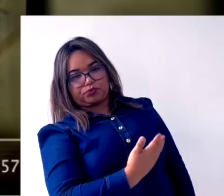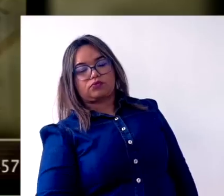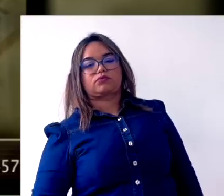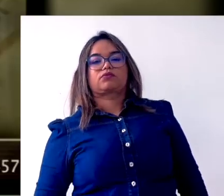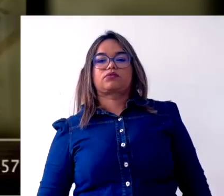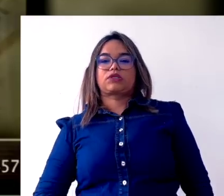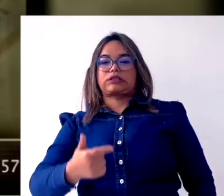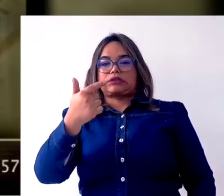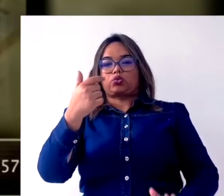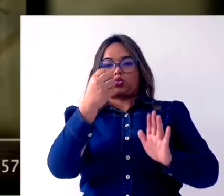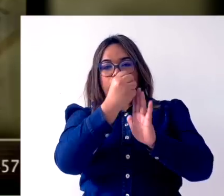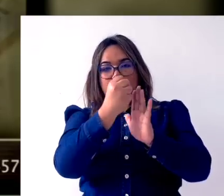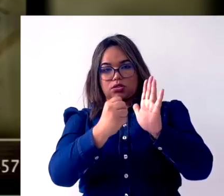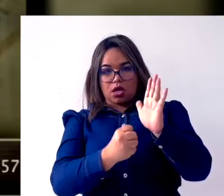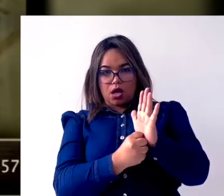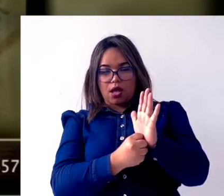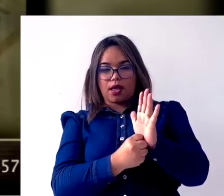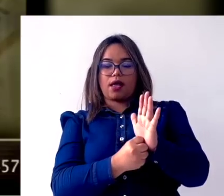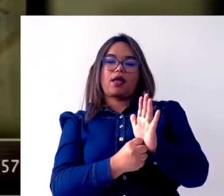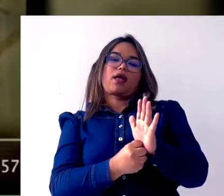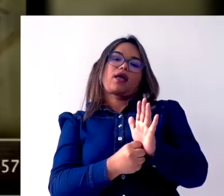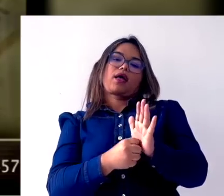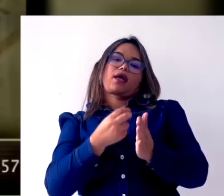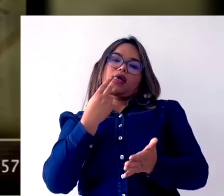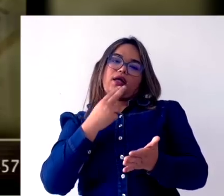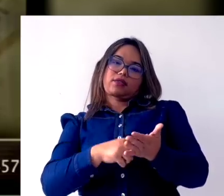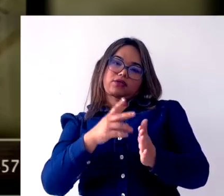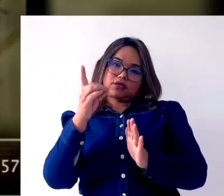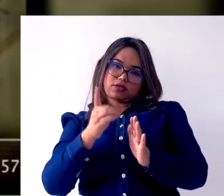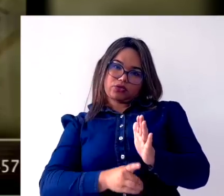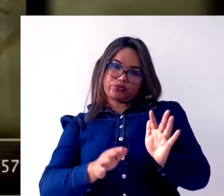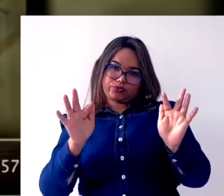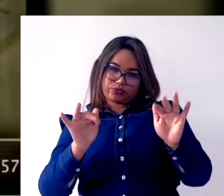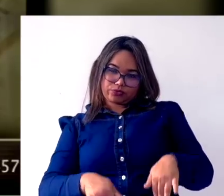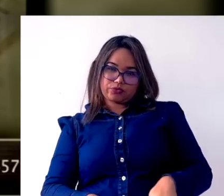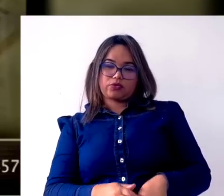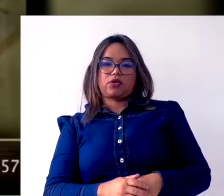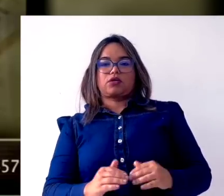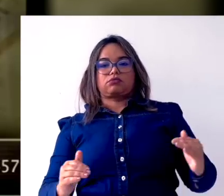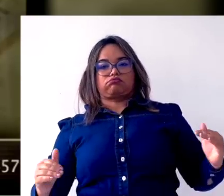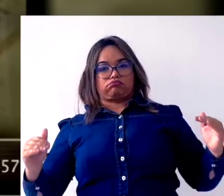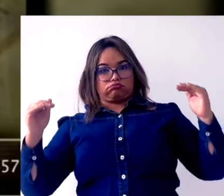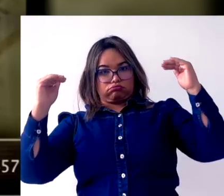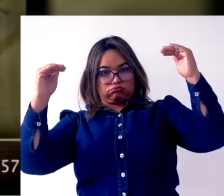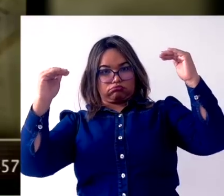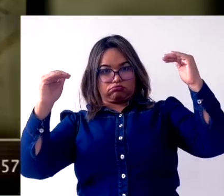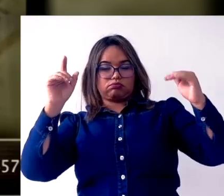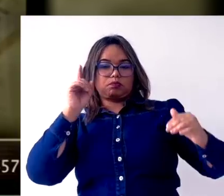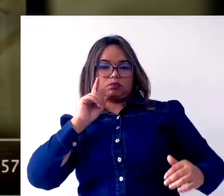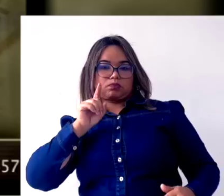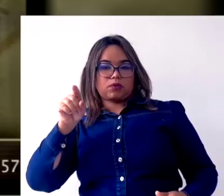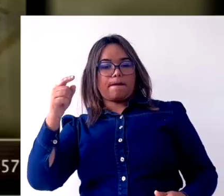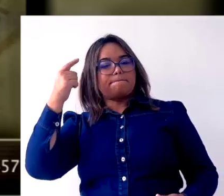Carta dos Direitos chega ao fim, a Suprema Corte está redefinindo o que a liberdade religiosa significará no terceiro século.